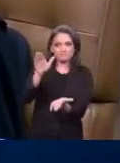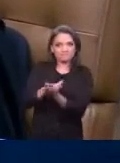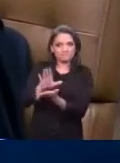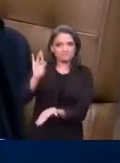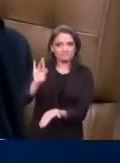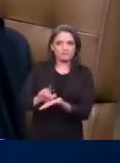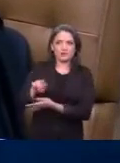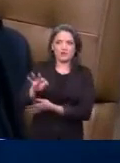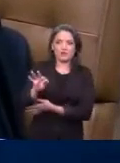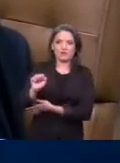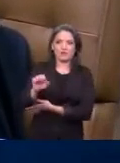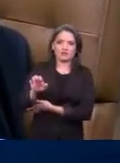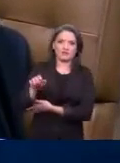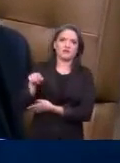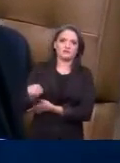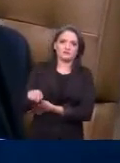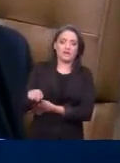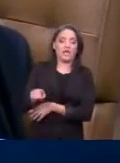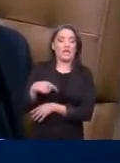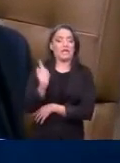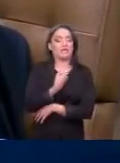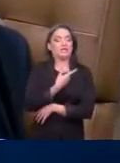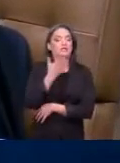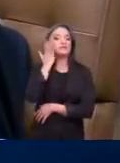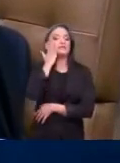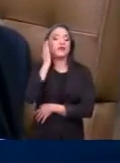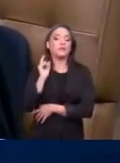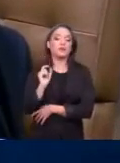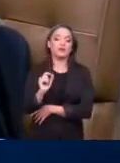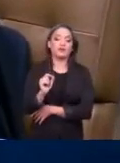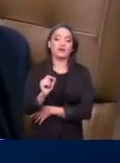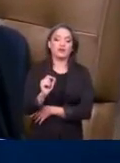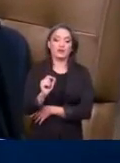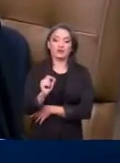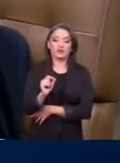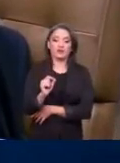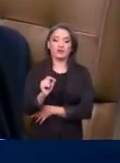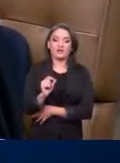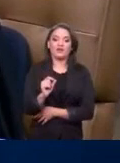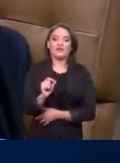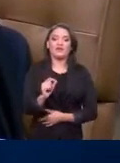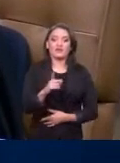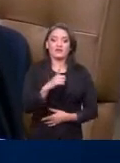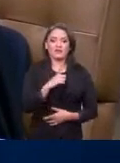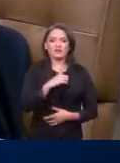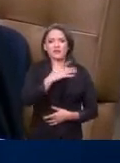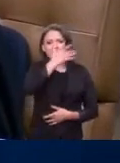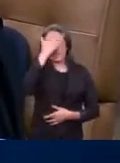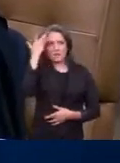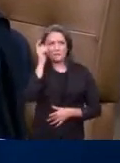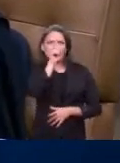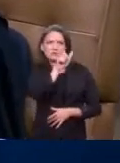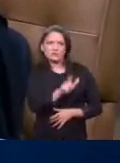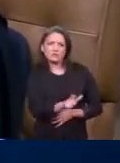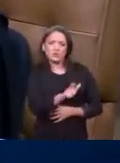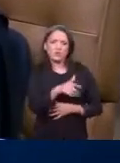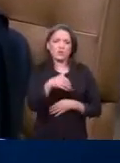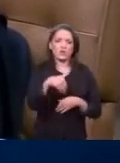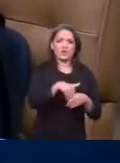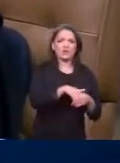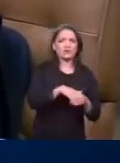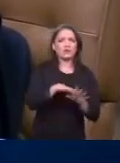eu vi ele falando, acho que ele matou em cima. Nós precisamos ratificar o que era óbvio, o que já existia,